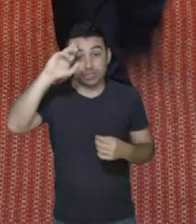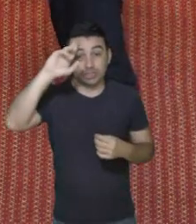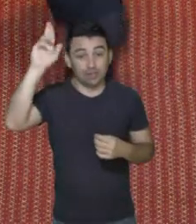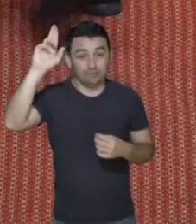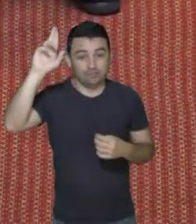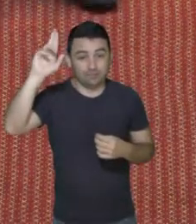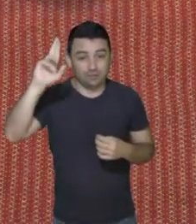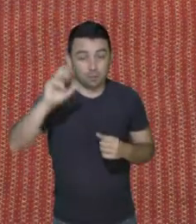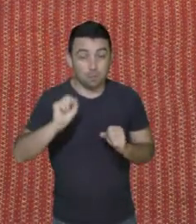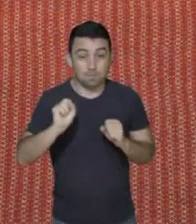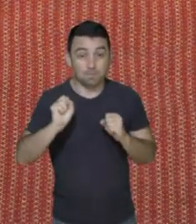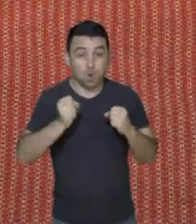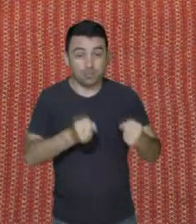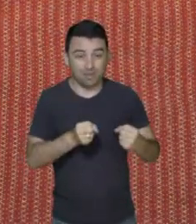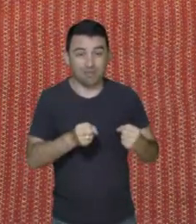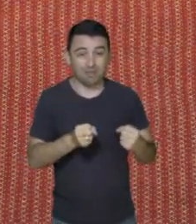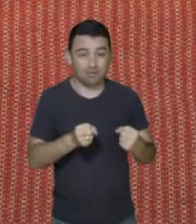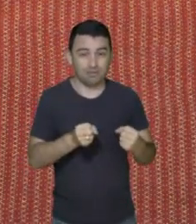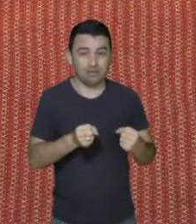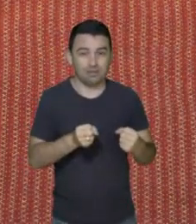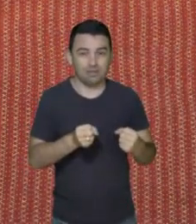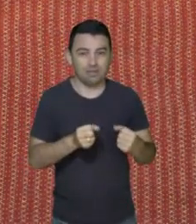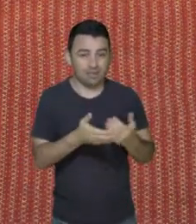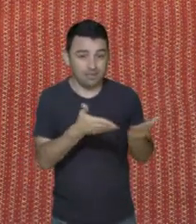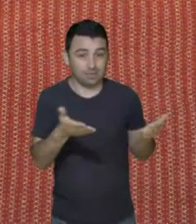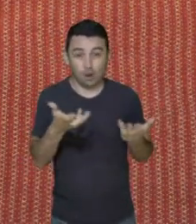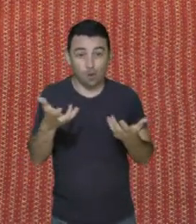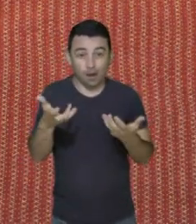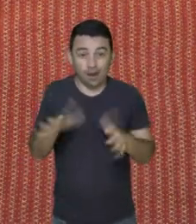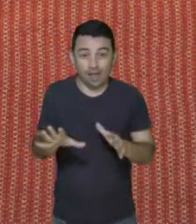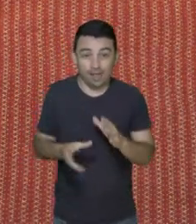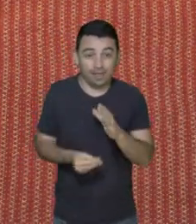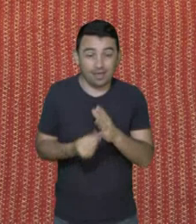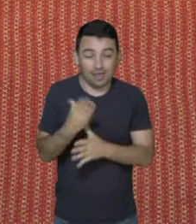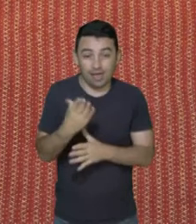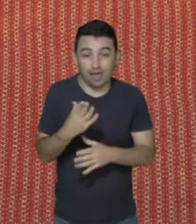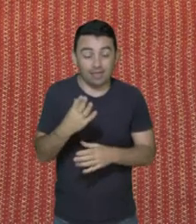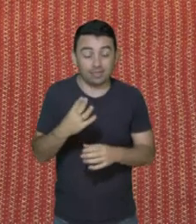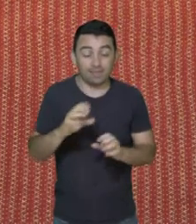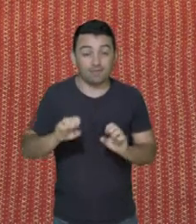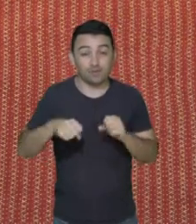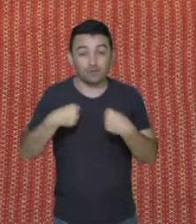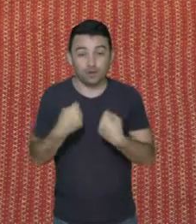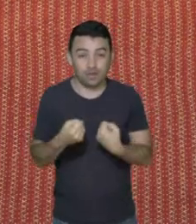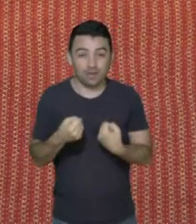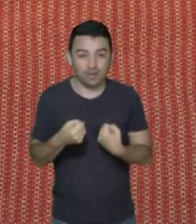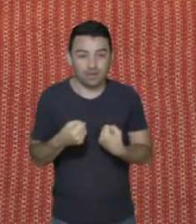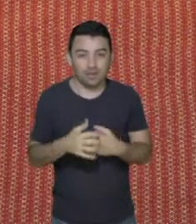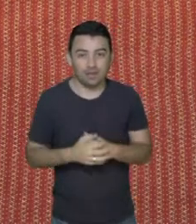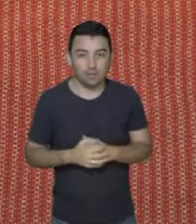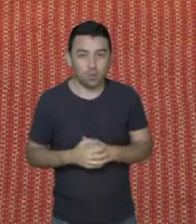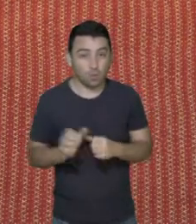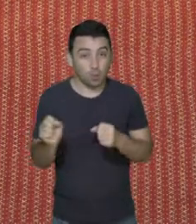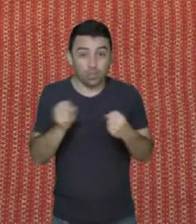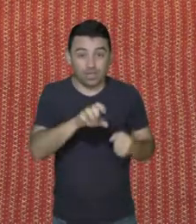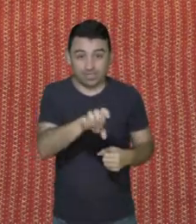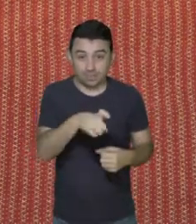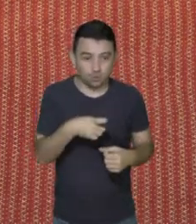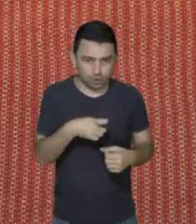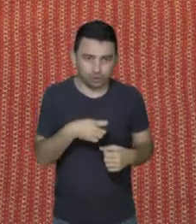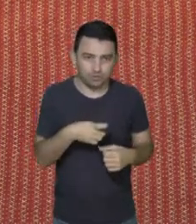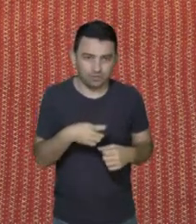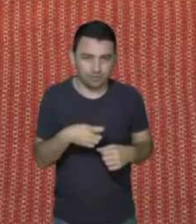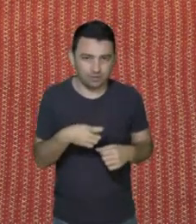o poder que não queria criar a defensoria, porque o poder executivo, não vamos falar aqui